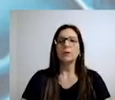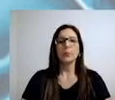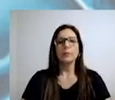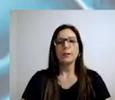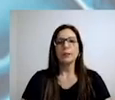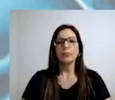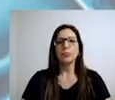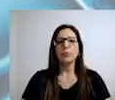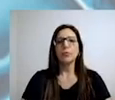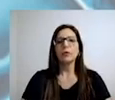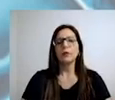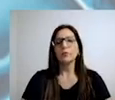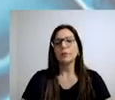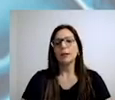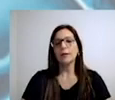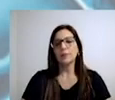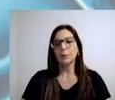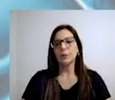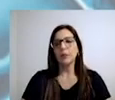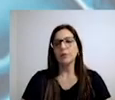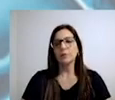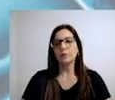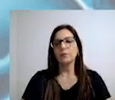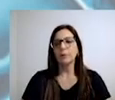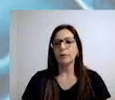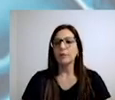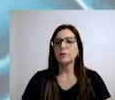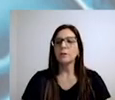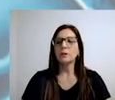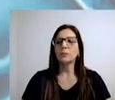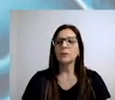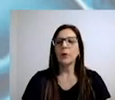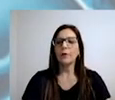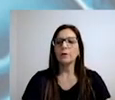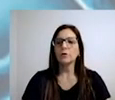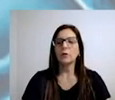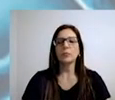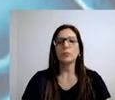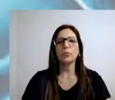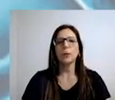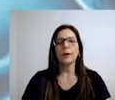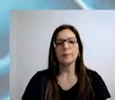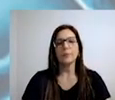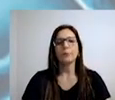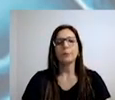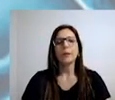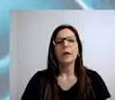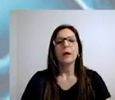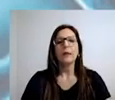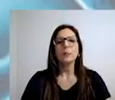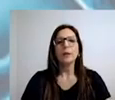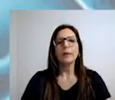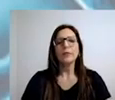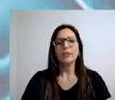estando presentes no núcleo nem associados a proteínas. Na verdade, eles ficam dispersos, né, no citoplasma.